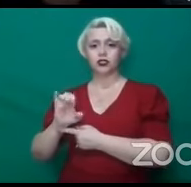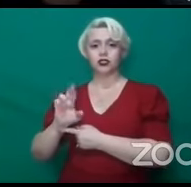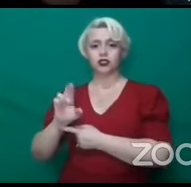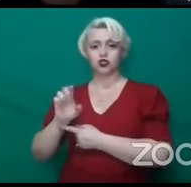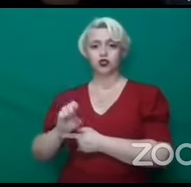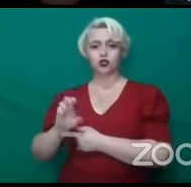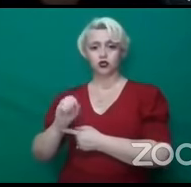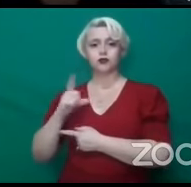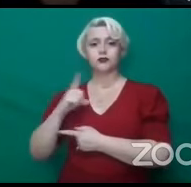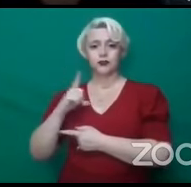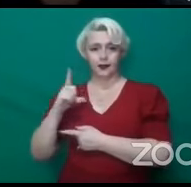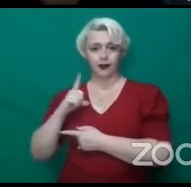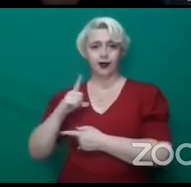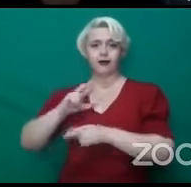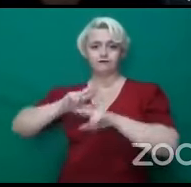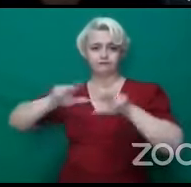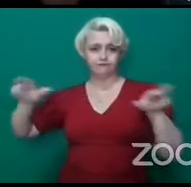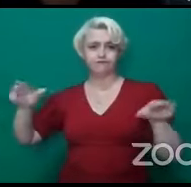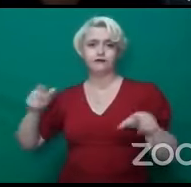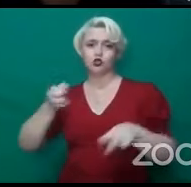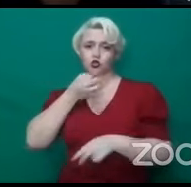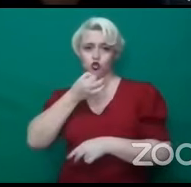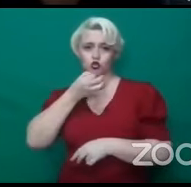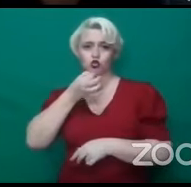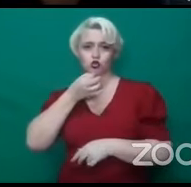Spotify, e no